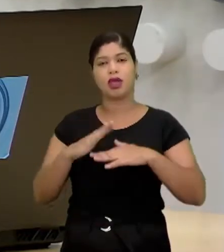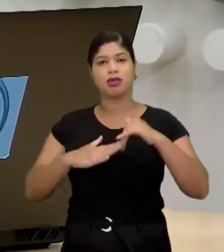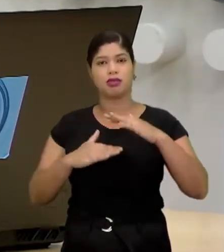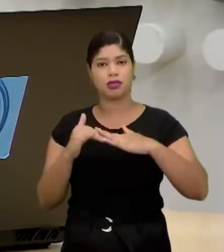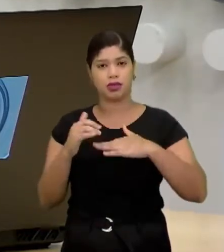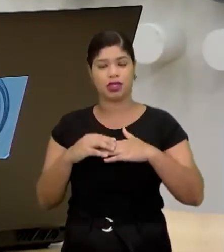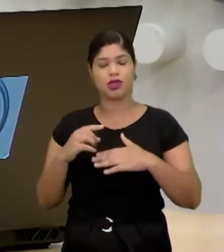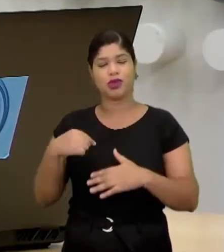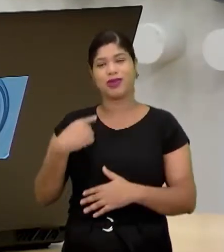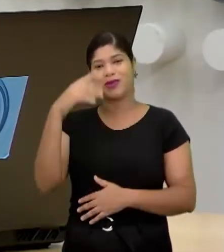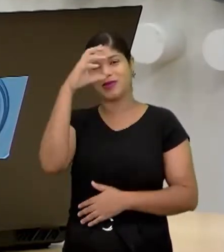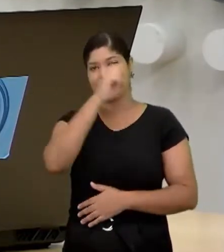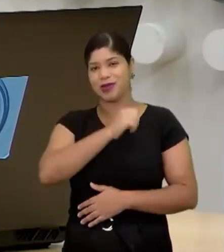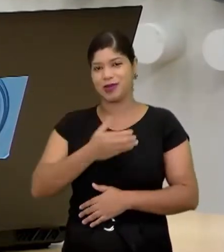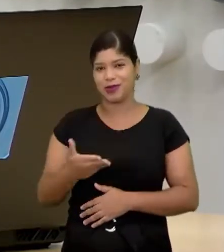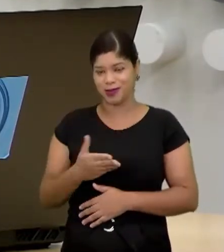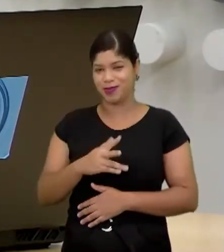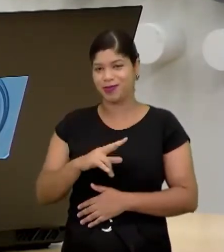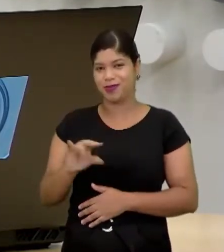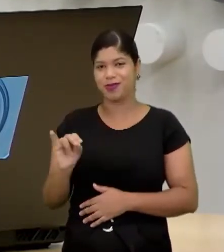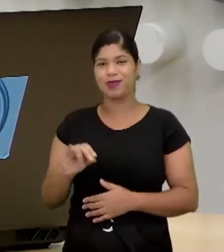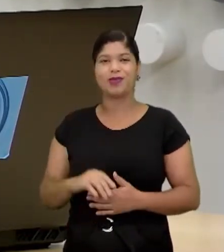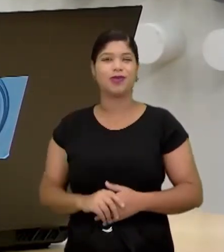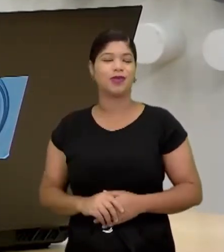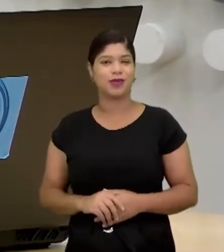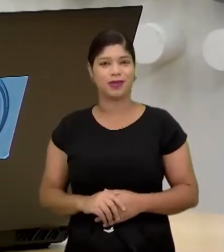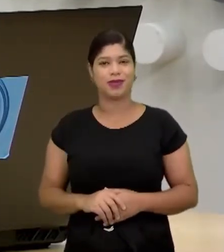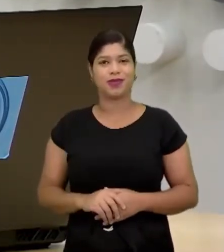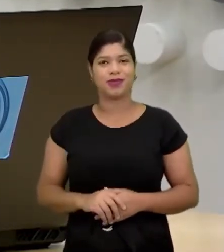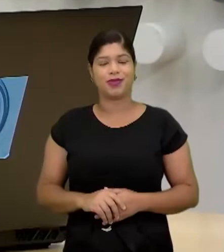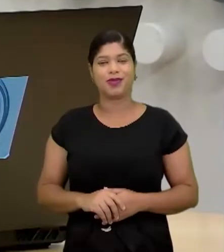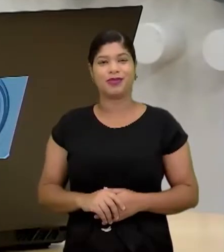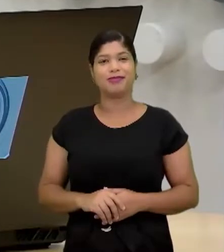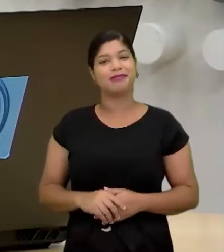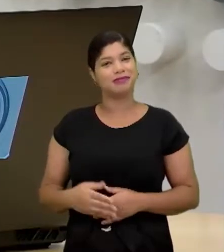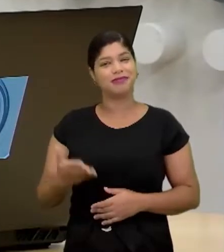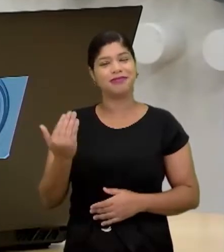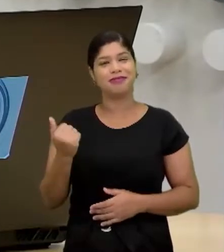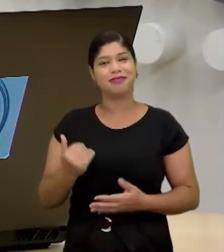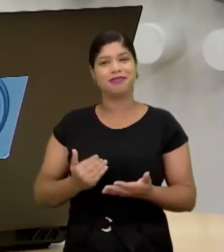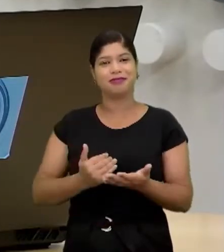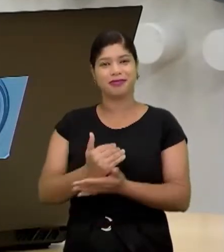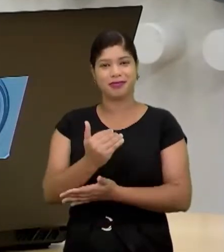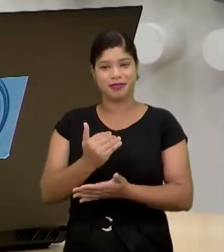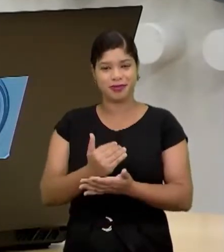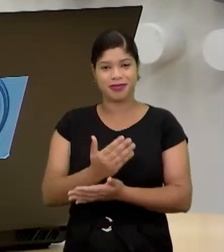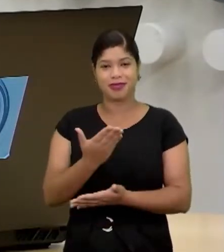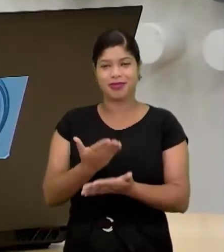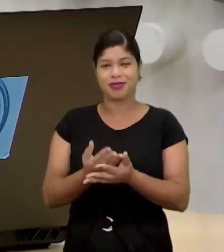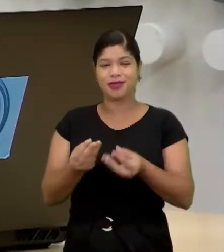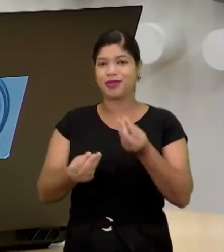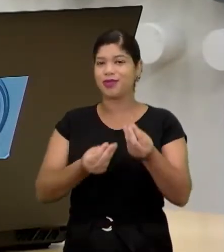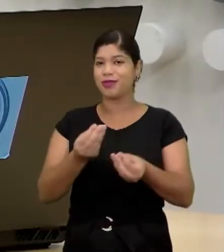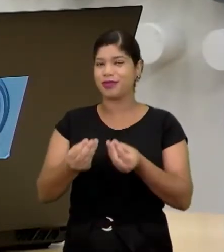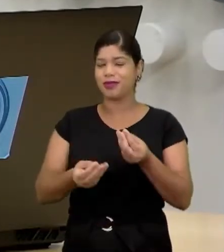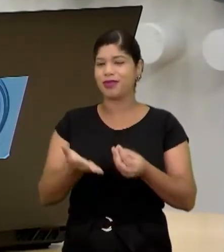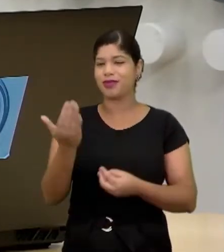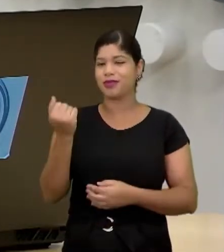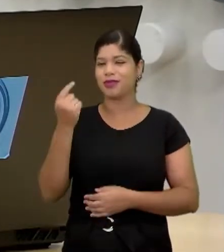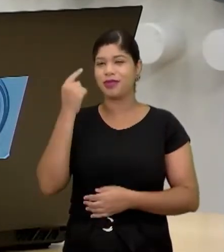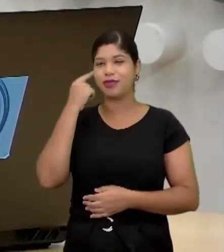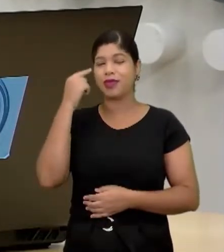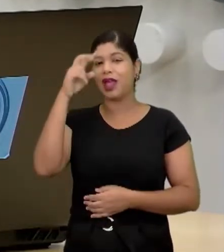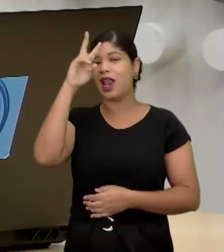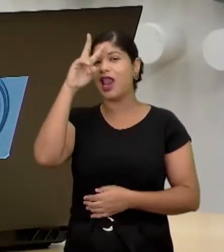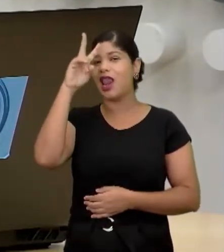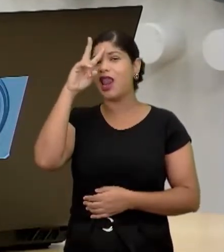no decorrer da nossa aula e aí a gente vai começar então é uma ligeira